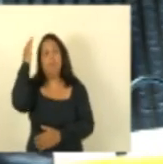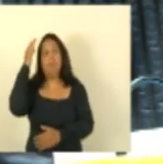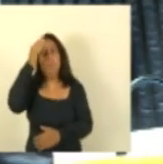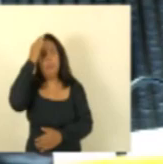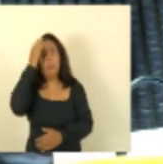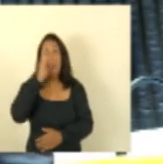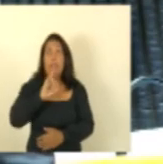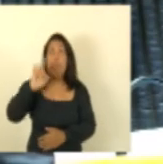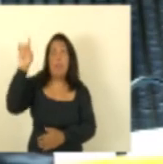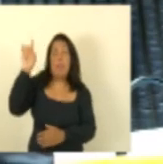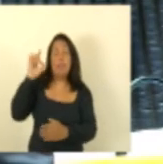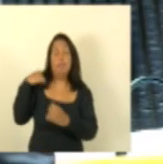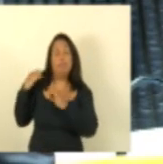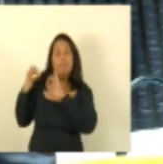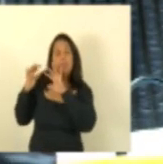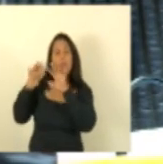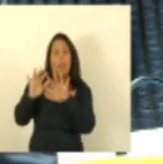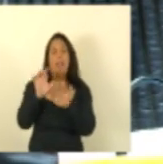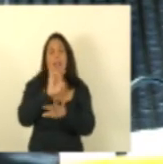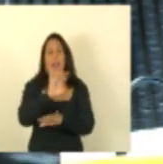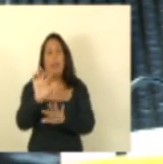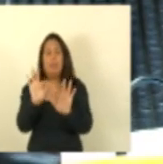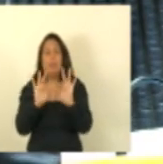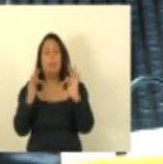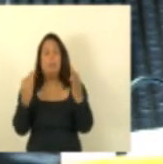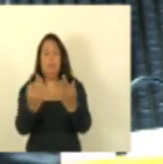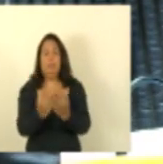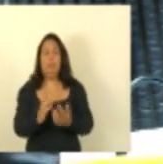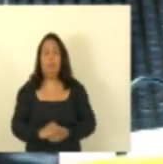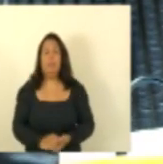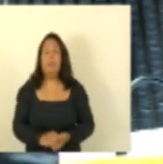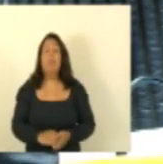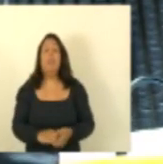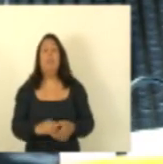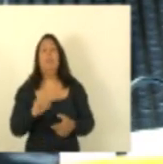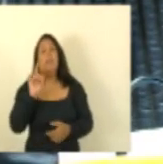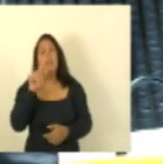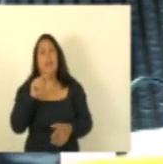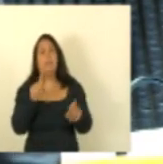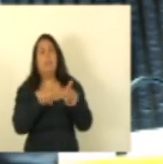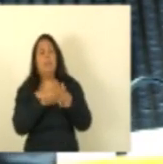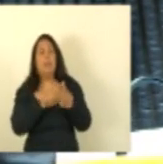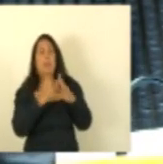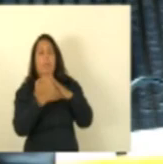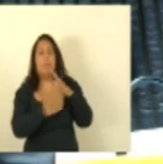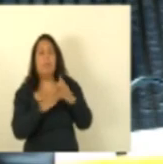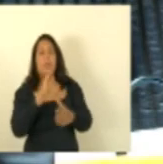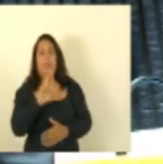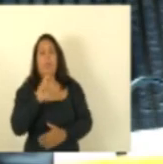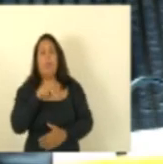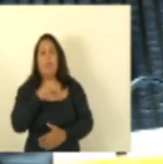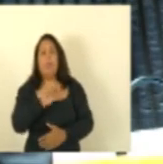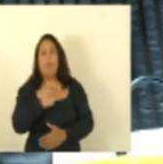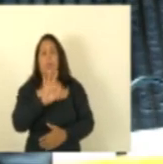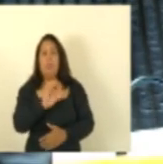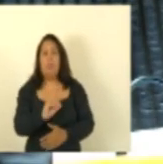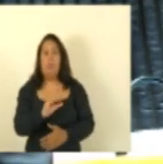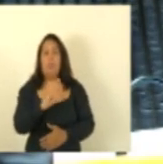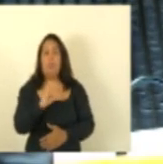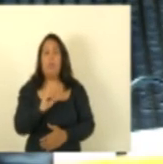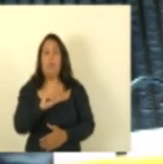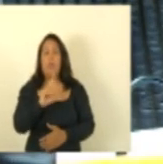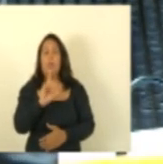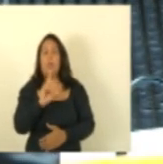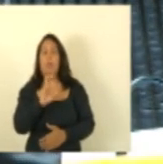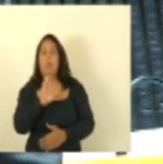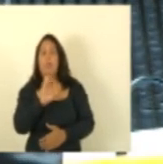Que Deus esteja com cada familiar. E ao empresário Renato Paldês, empresário e